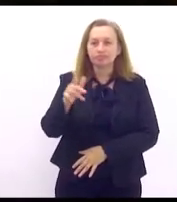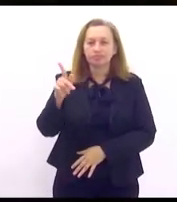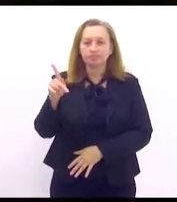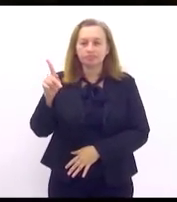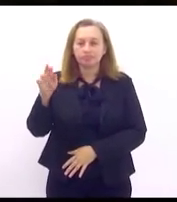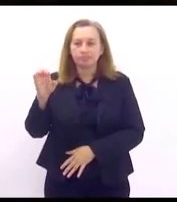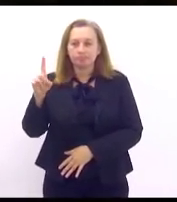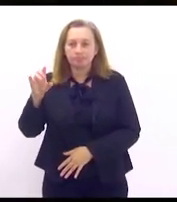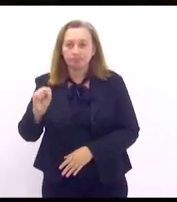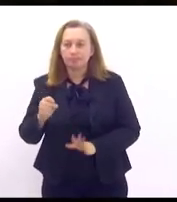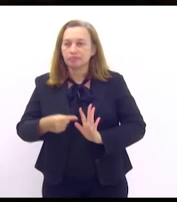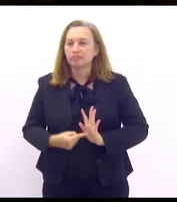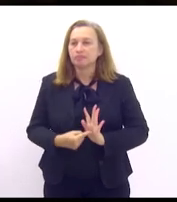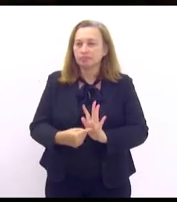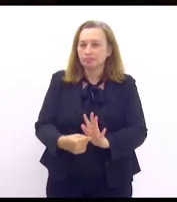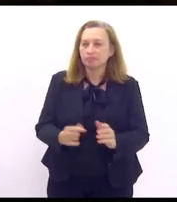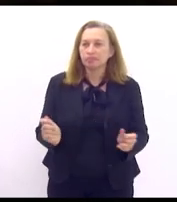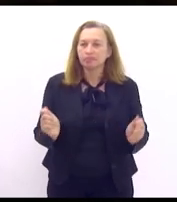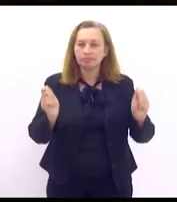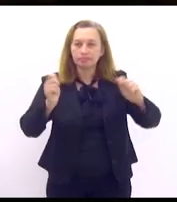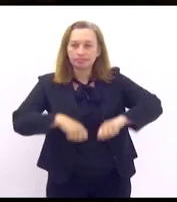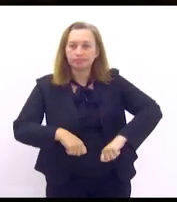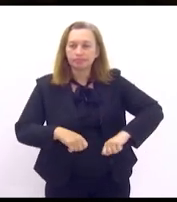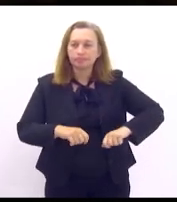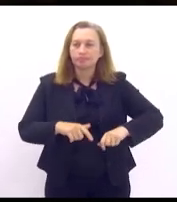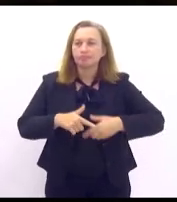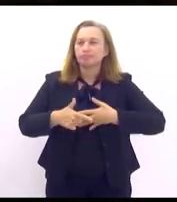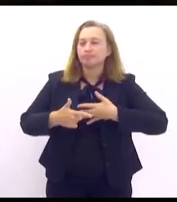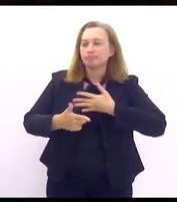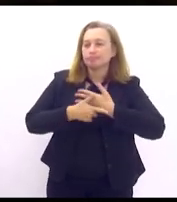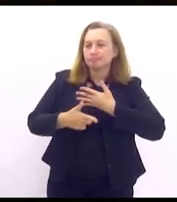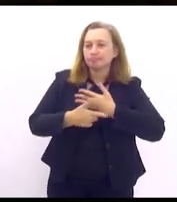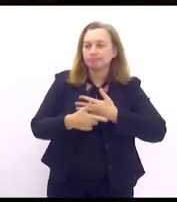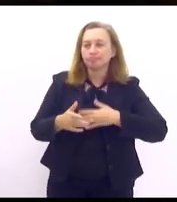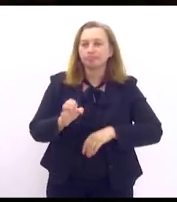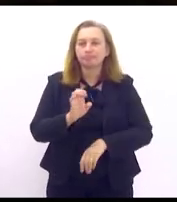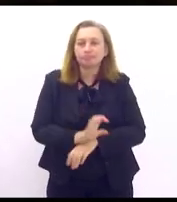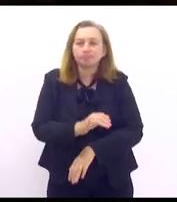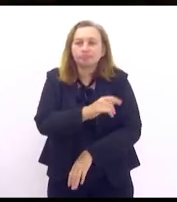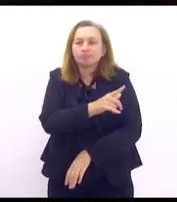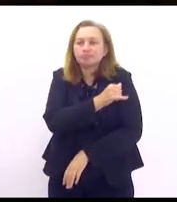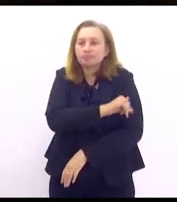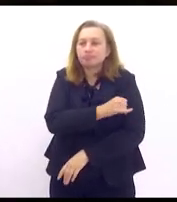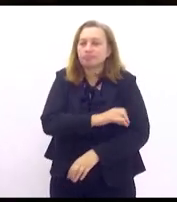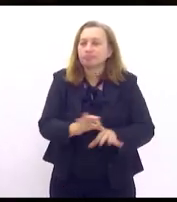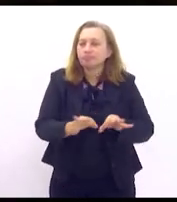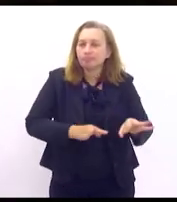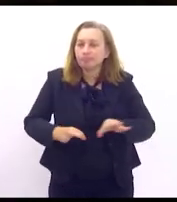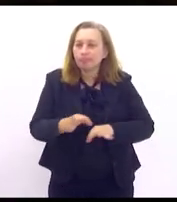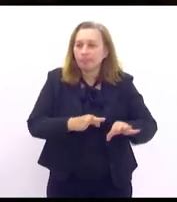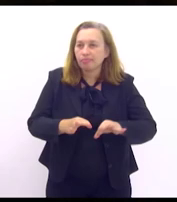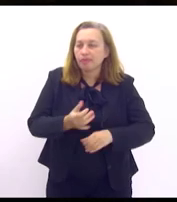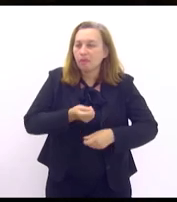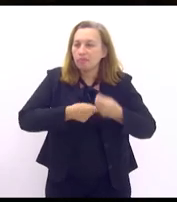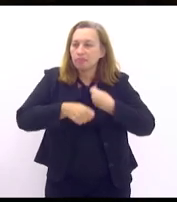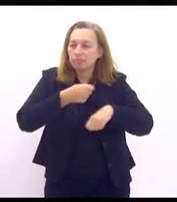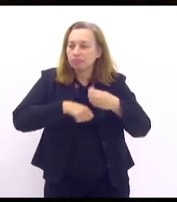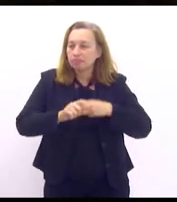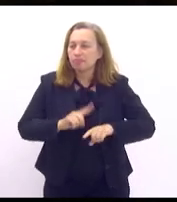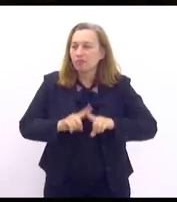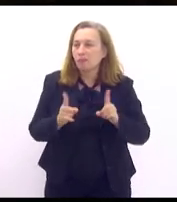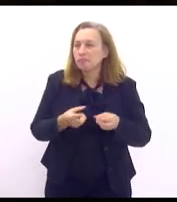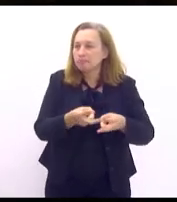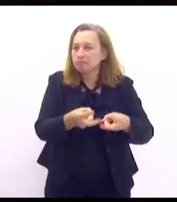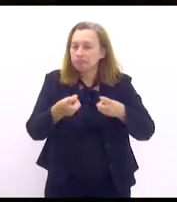aponta, qual é a vocação, qual é a capacidade e como o Estado do Rio de Janeiro pode se organizar do ponto de vista econômico. Mas a gente percebe